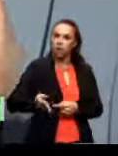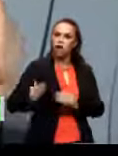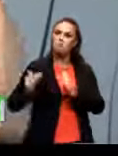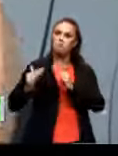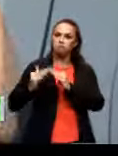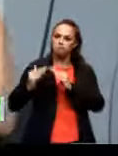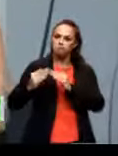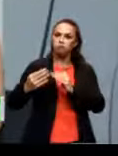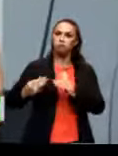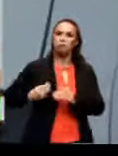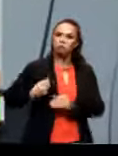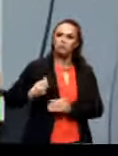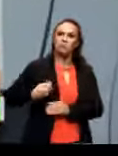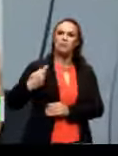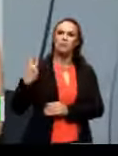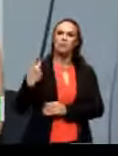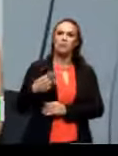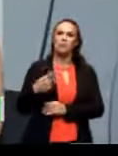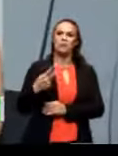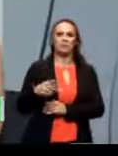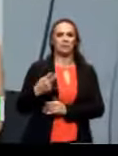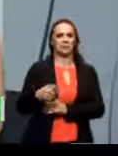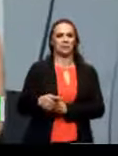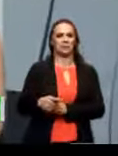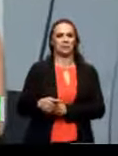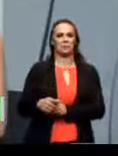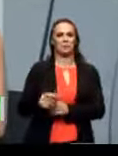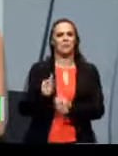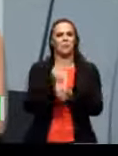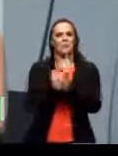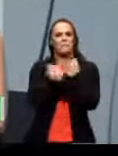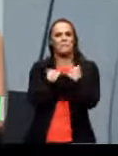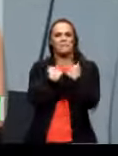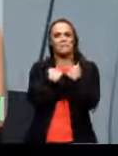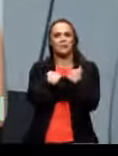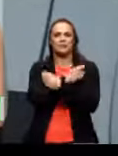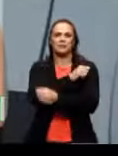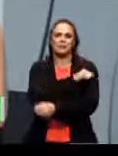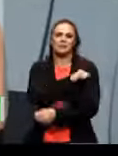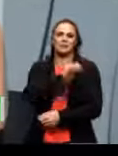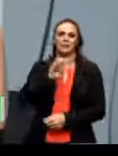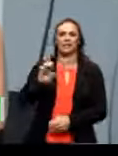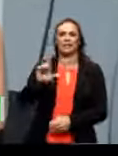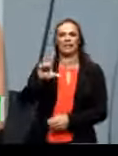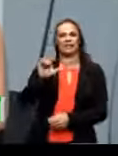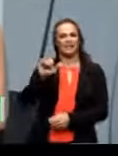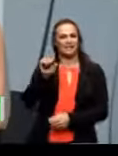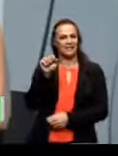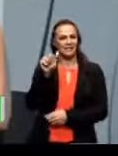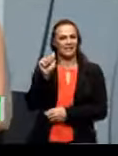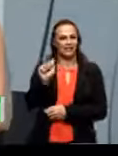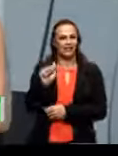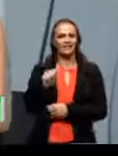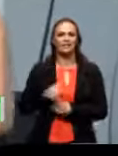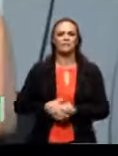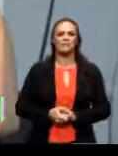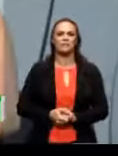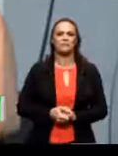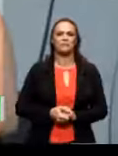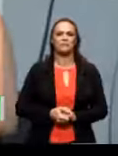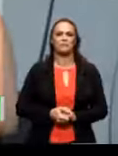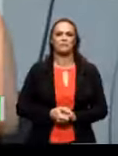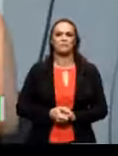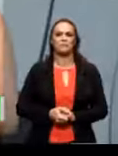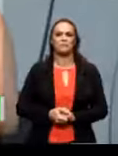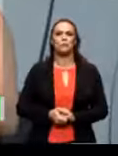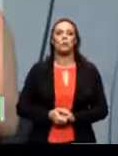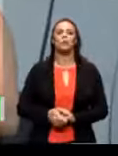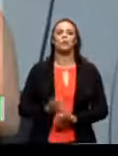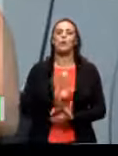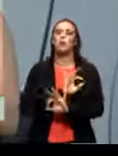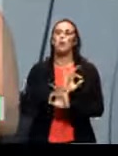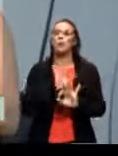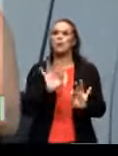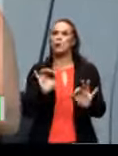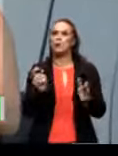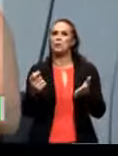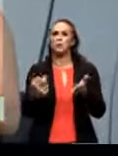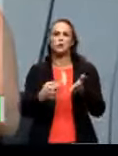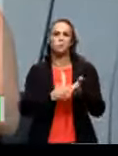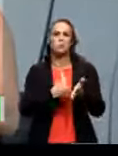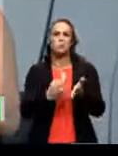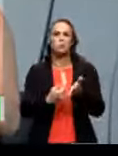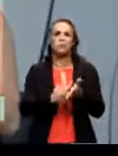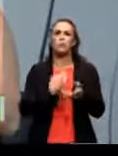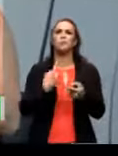mas eu vivi lá um tempo. Um abraço, tá, Elisa? Bem, ótima pergunta, porque existem diferenças em várias